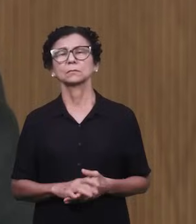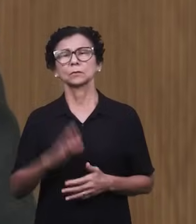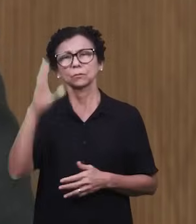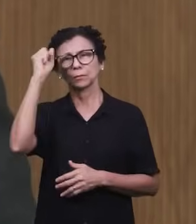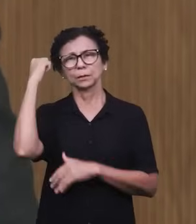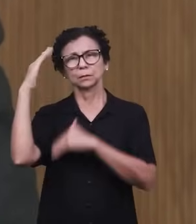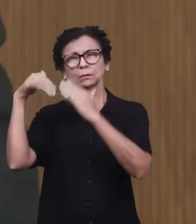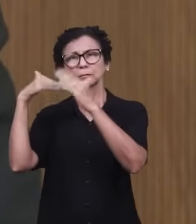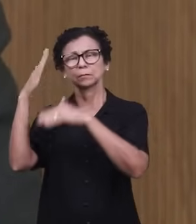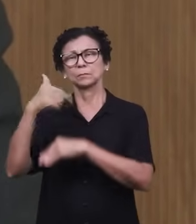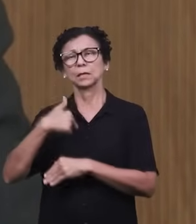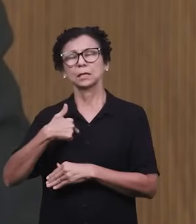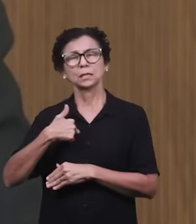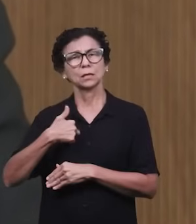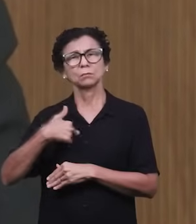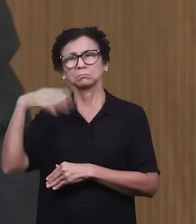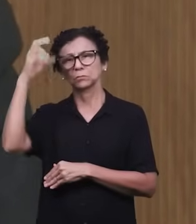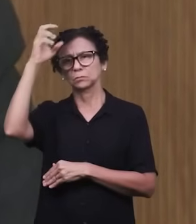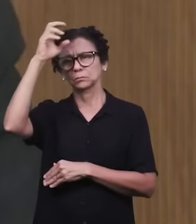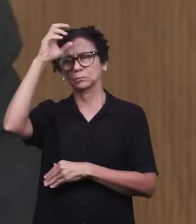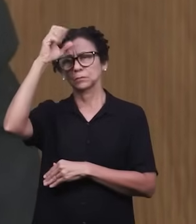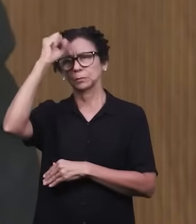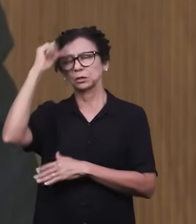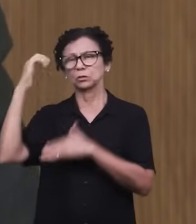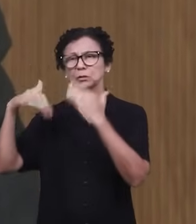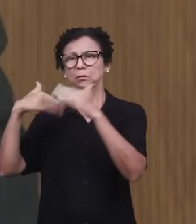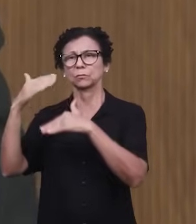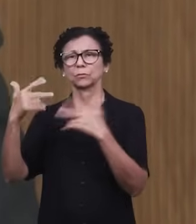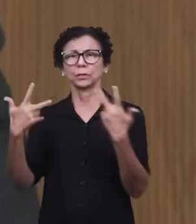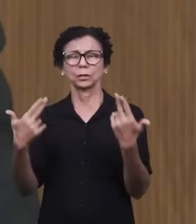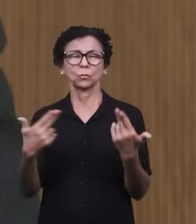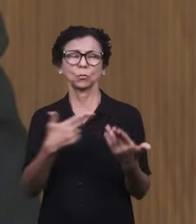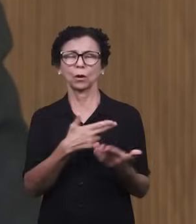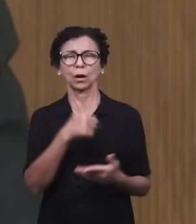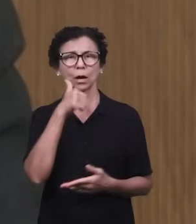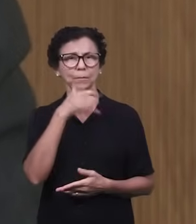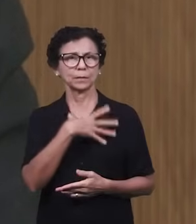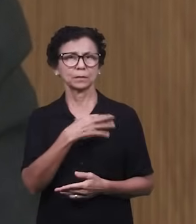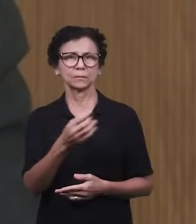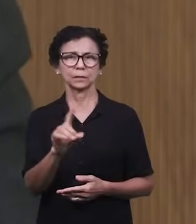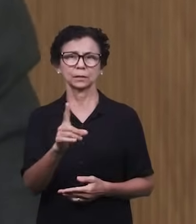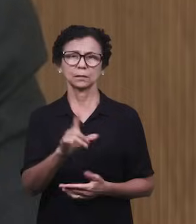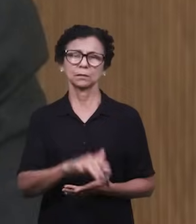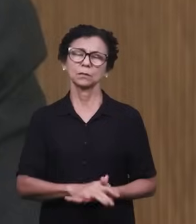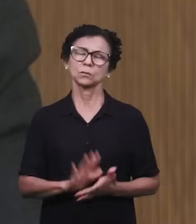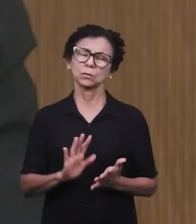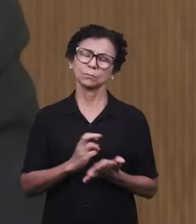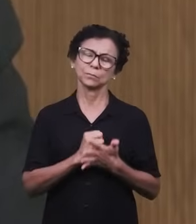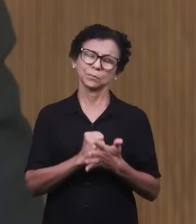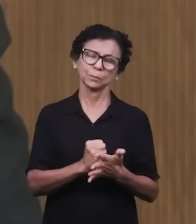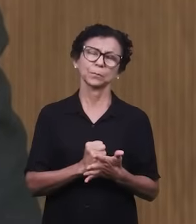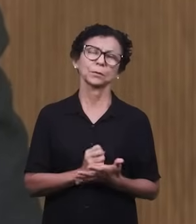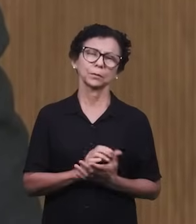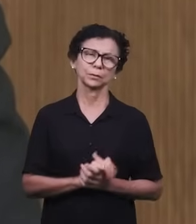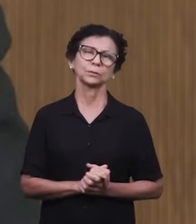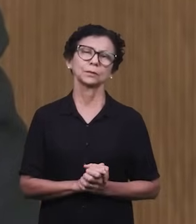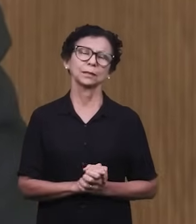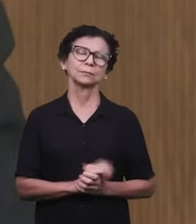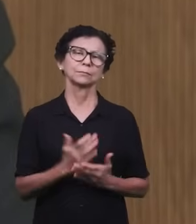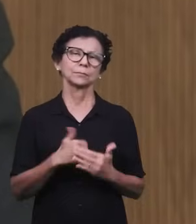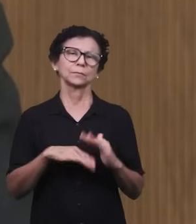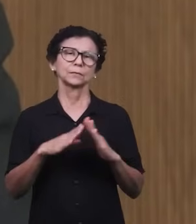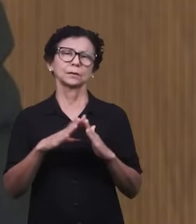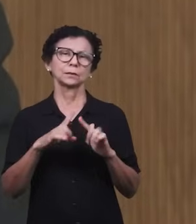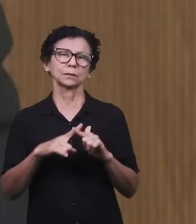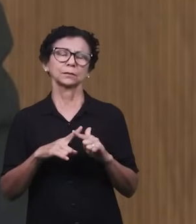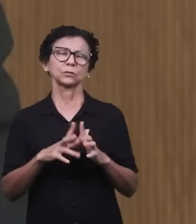tipo de estudo, fica difícil desenvolver o trabalho que a escola às vezes propõe, né? Então